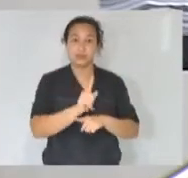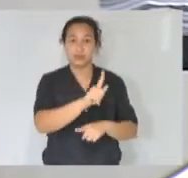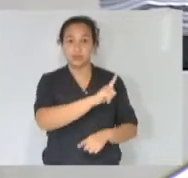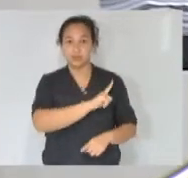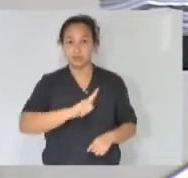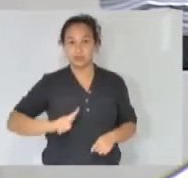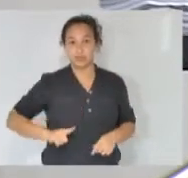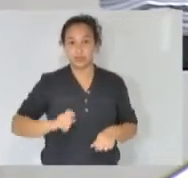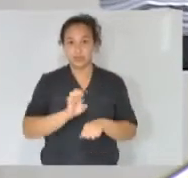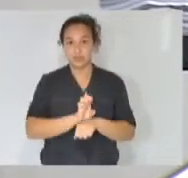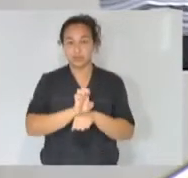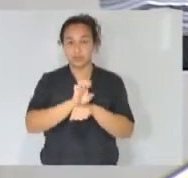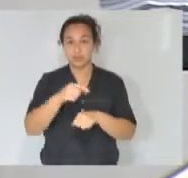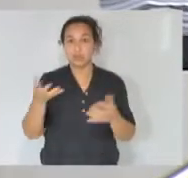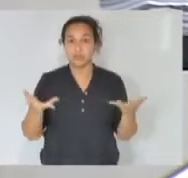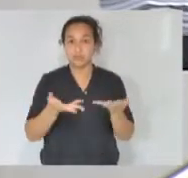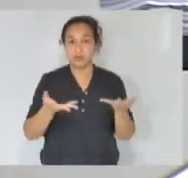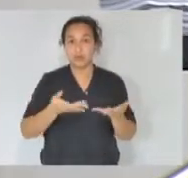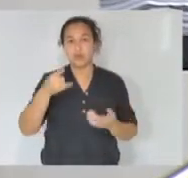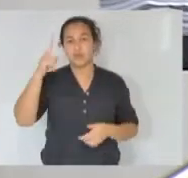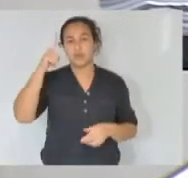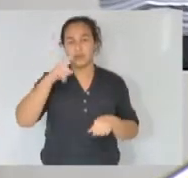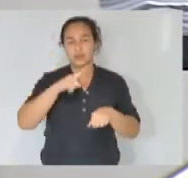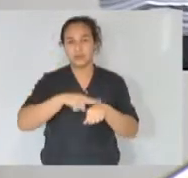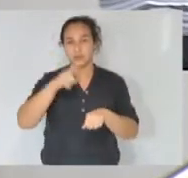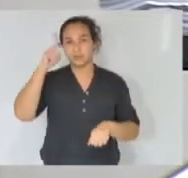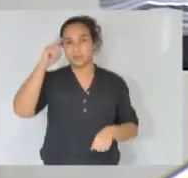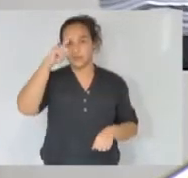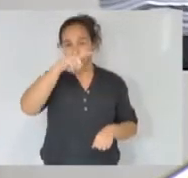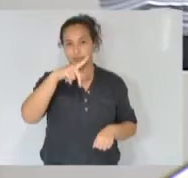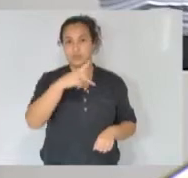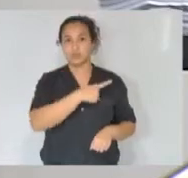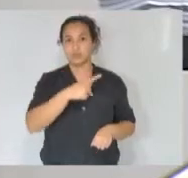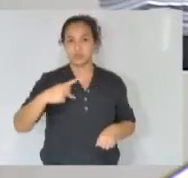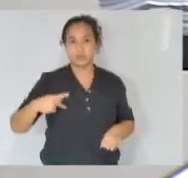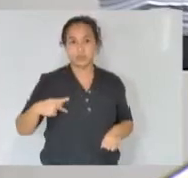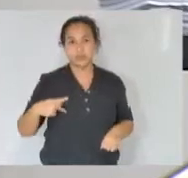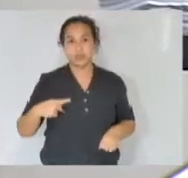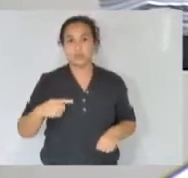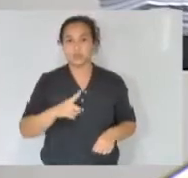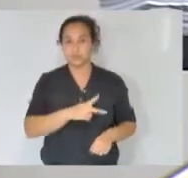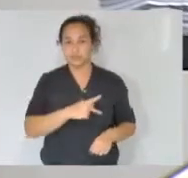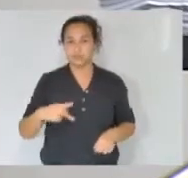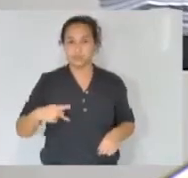nesse momento tão difícil que passa a saúde pública de Santa Catarina.